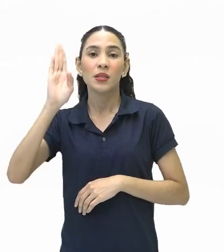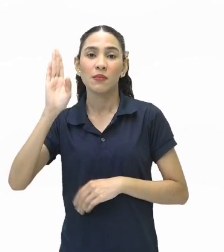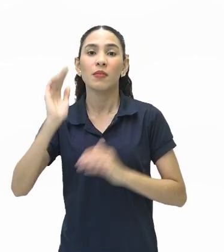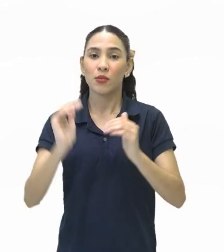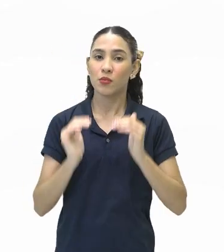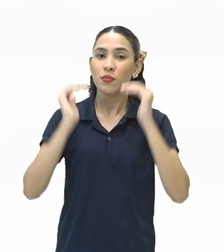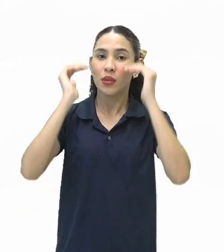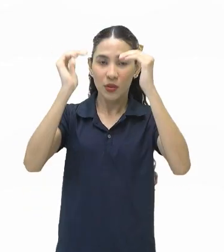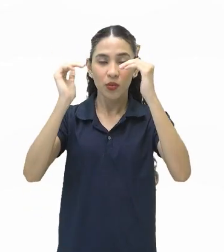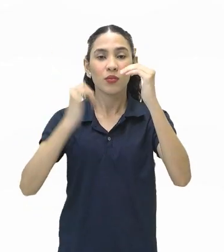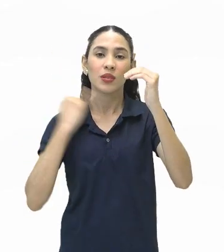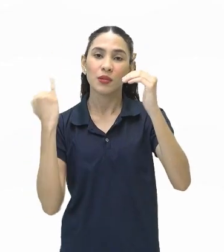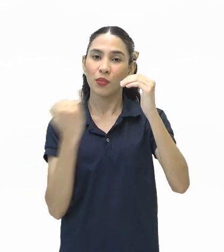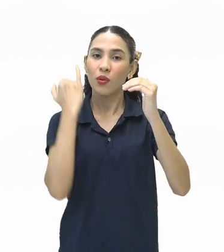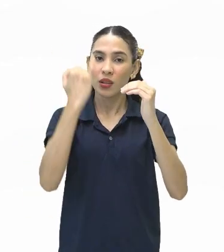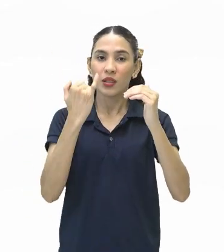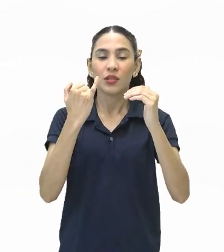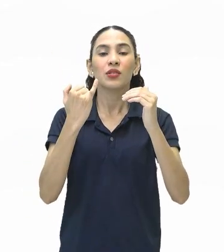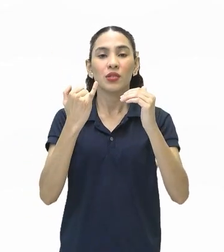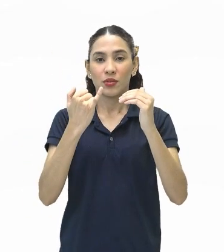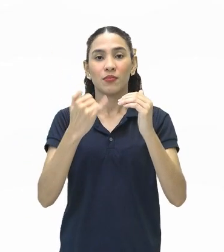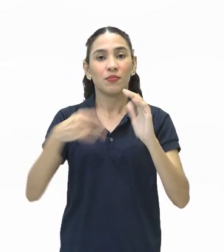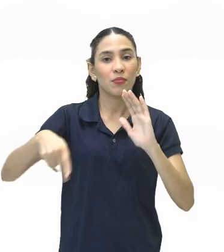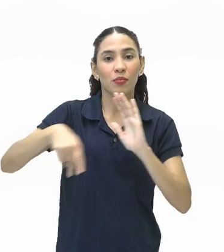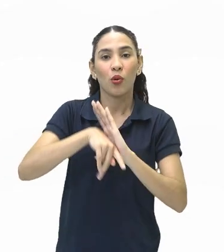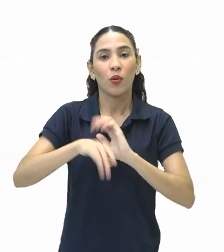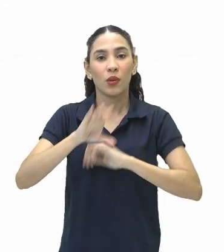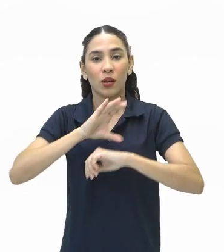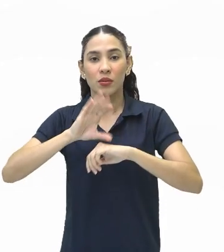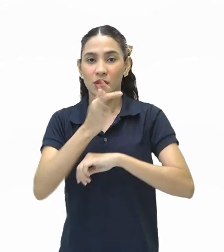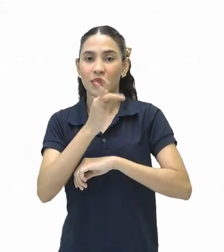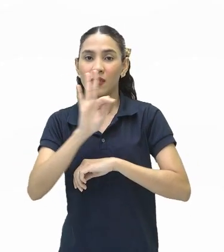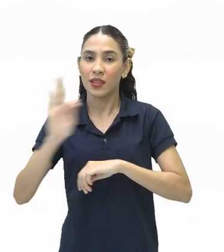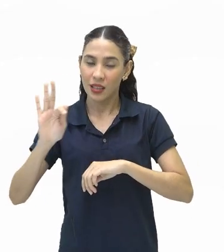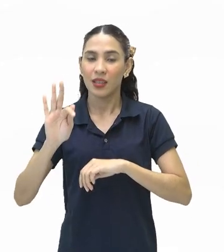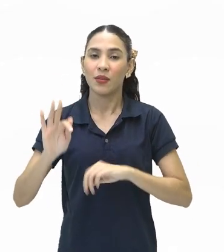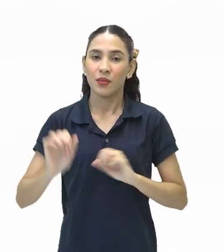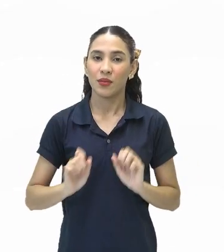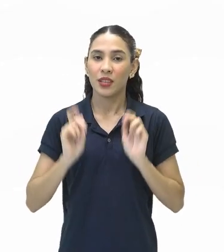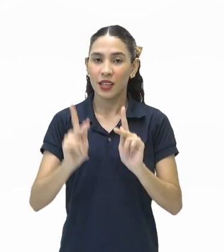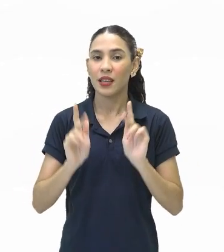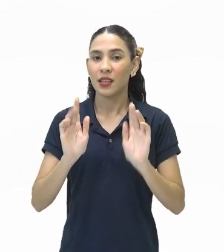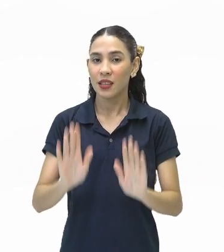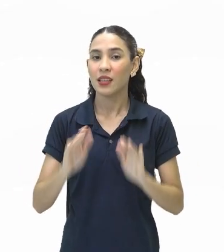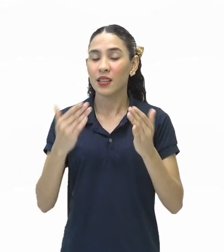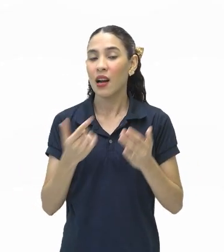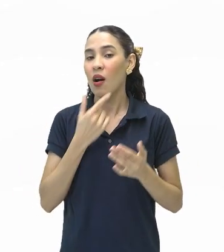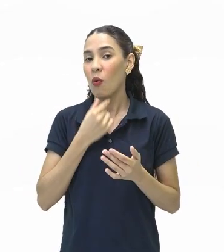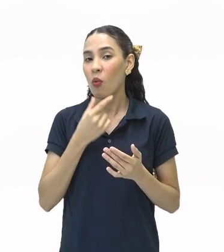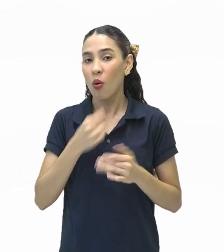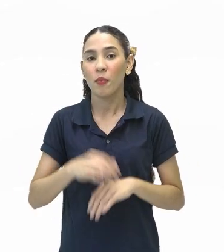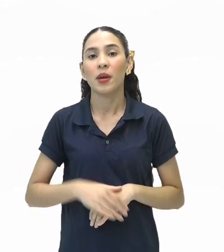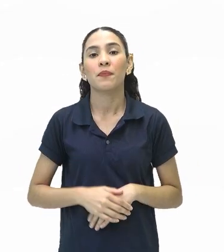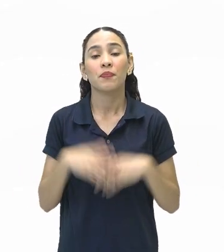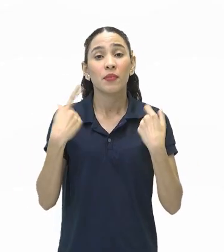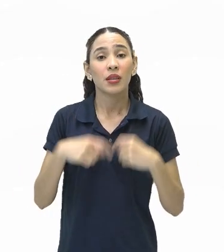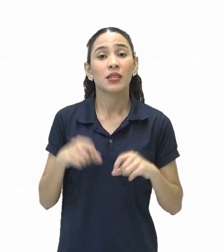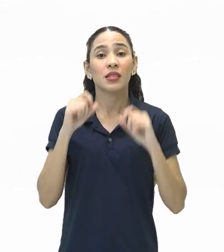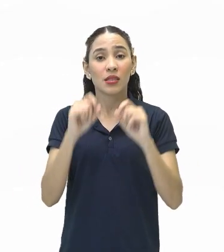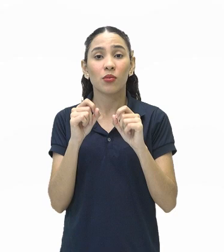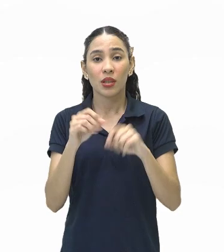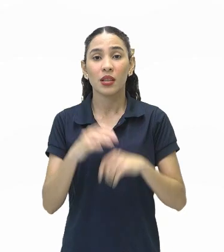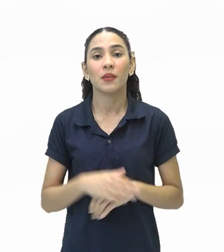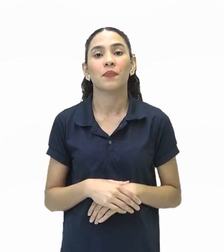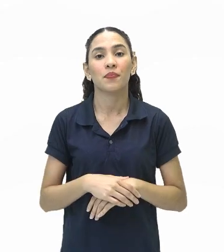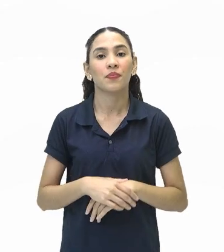direito fundamental, constituído ali, tá certo? O homem, ele deve ser visto